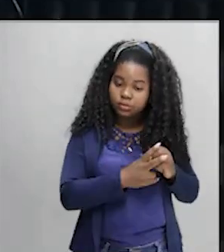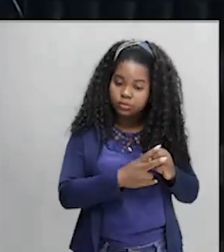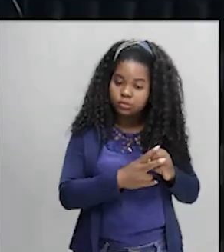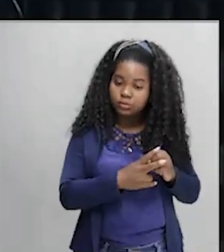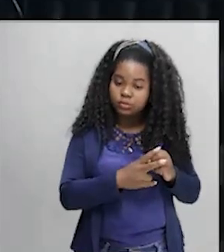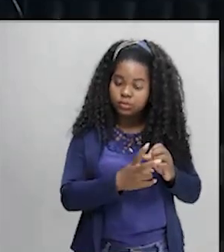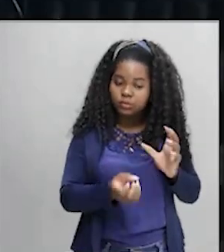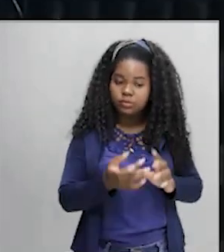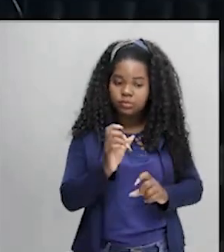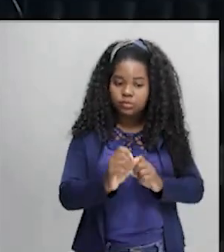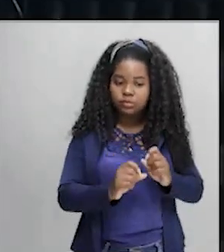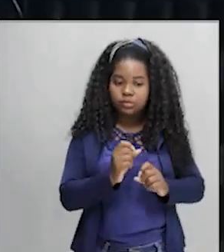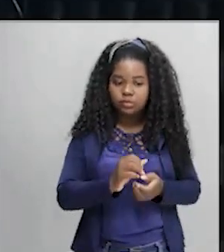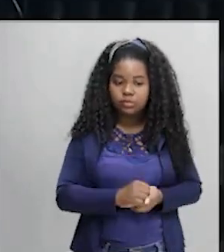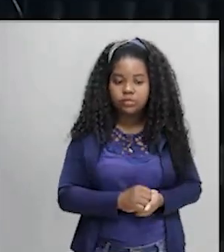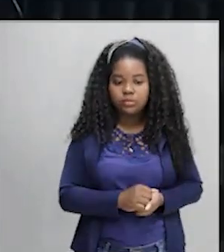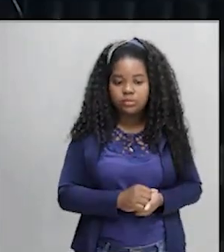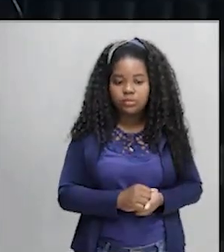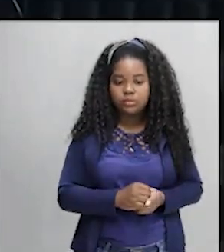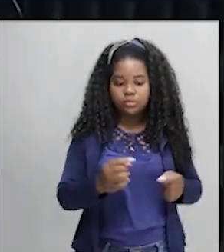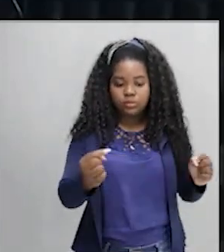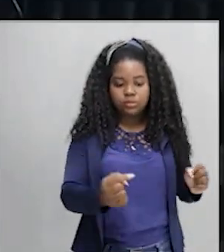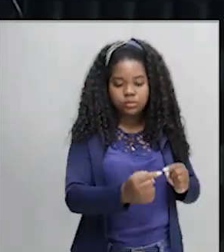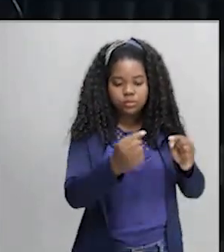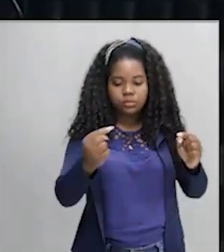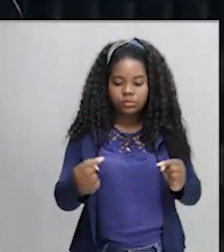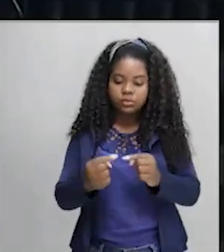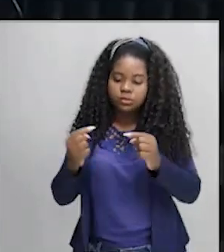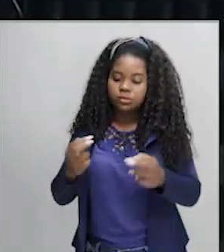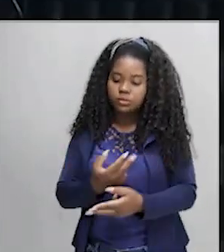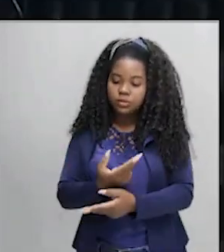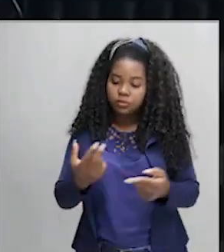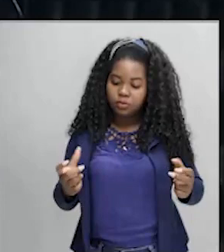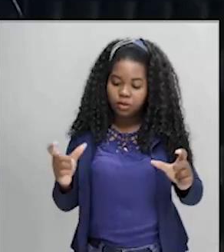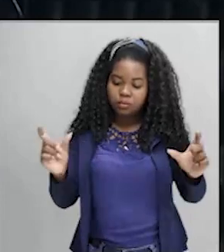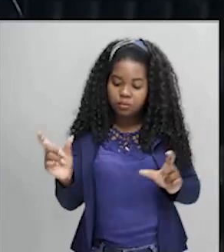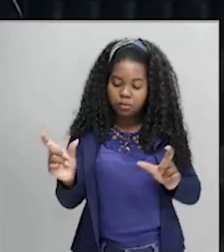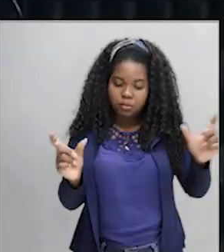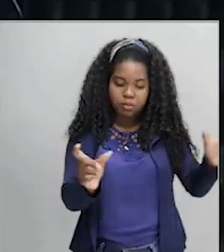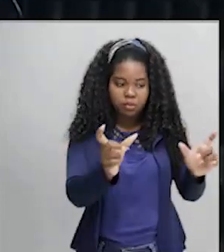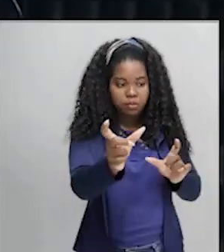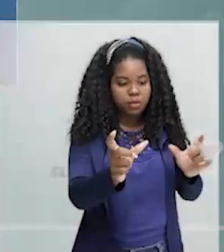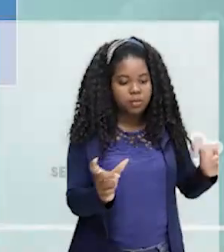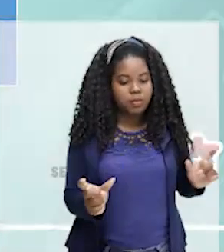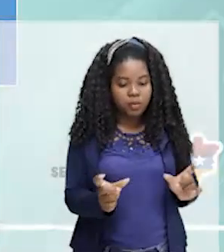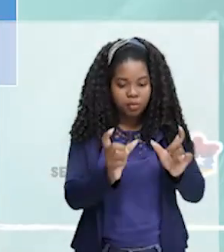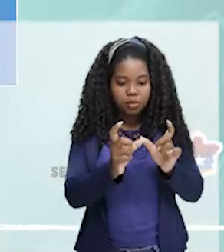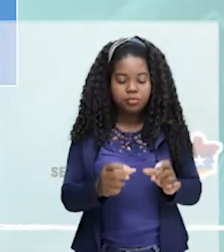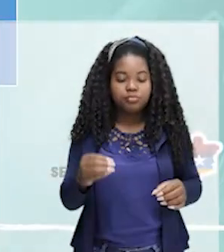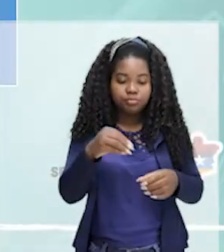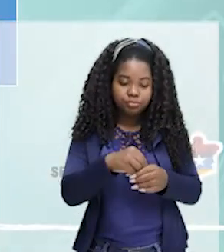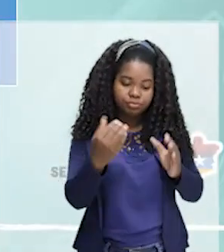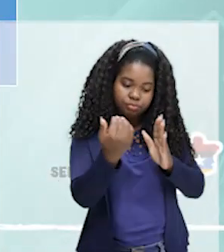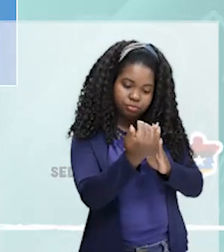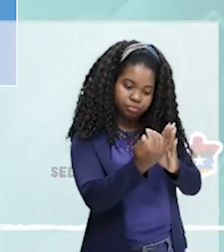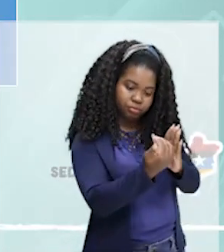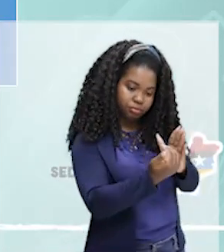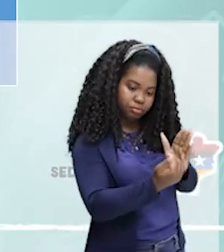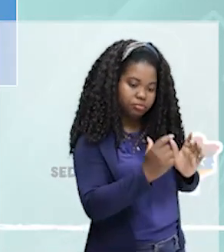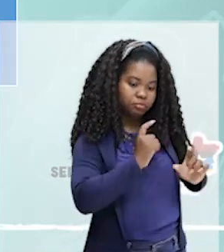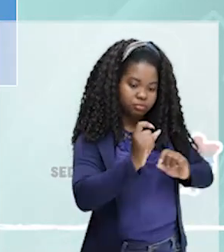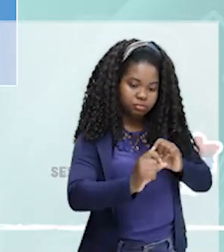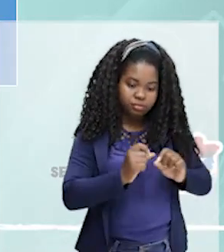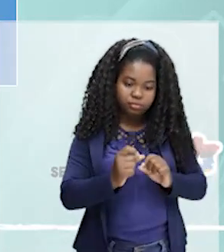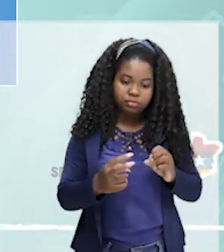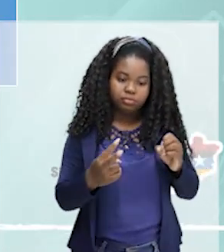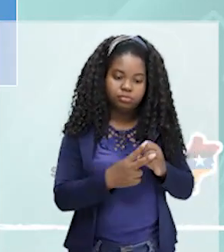são formados pela combinação de várias palavras, duas ou três palavras. Dentro dessa classificação, existem os